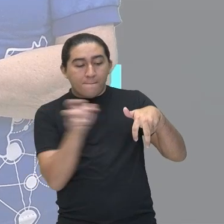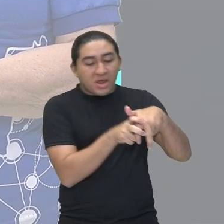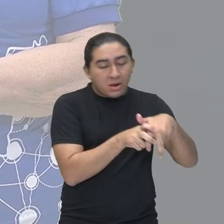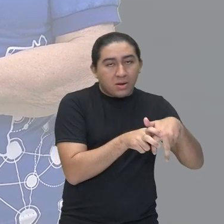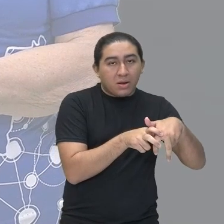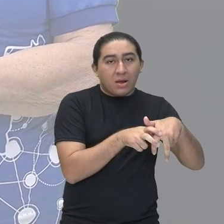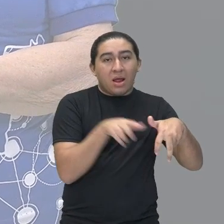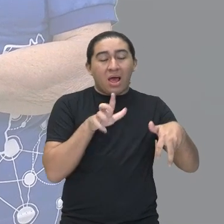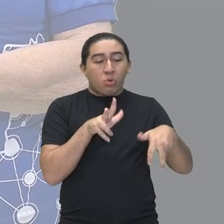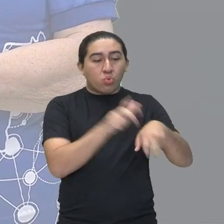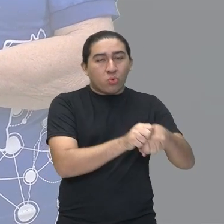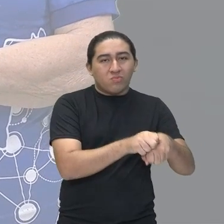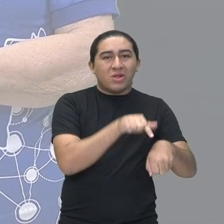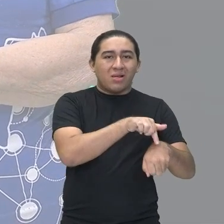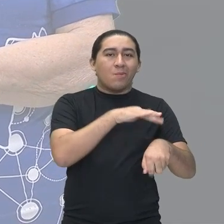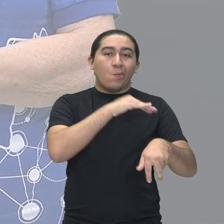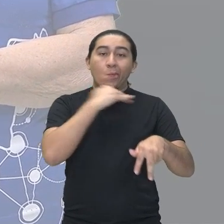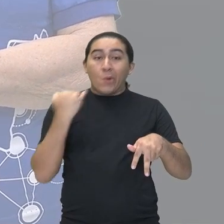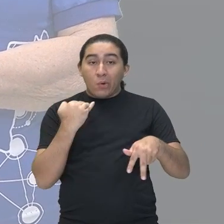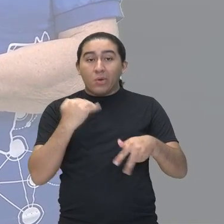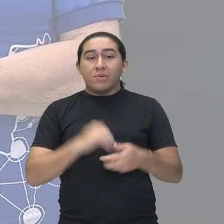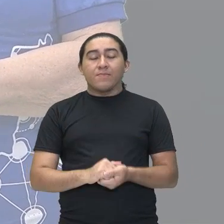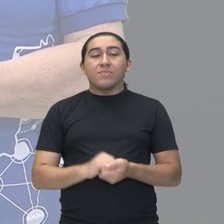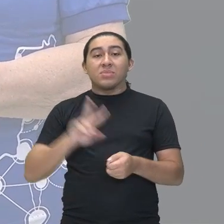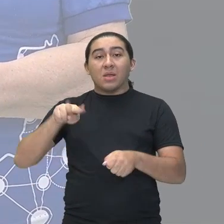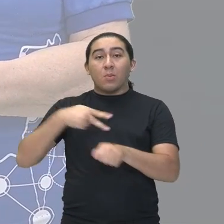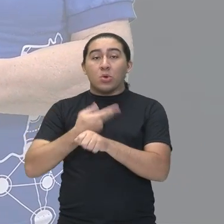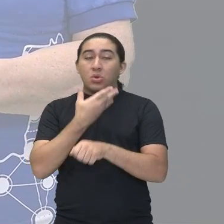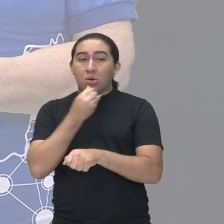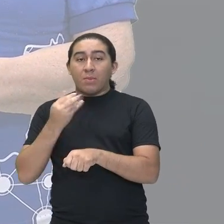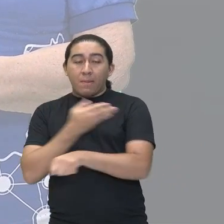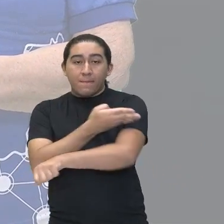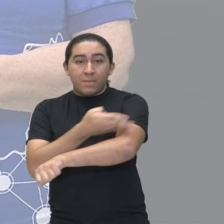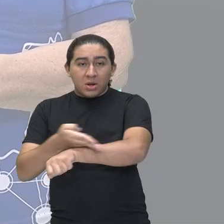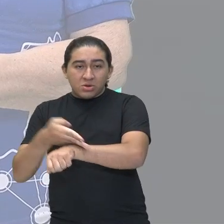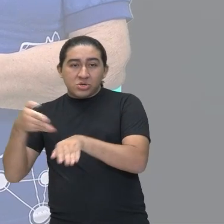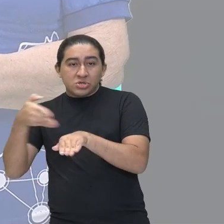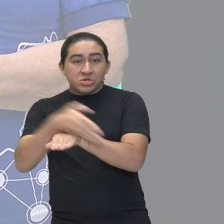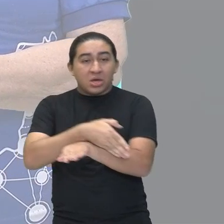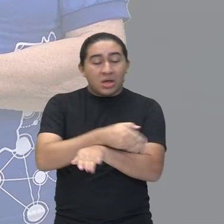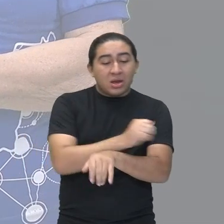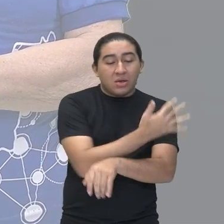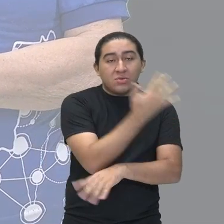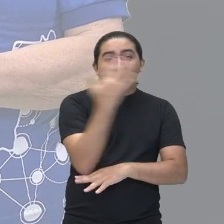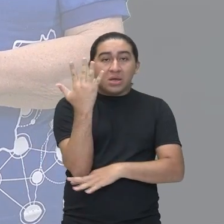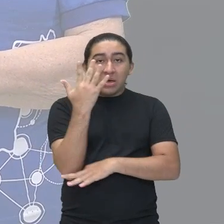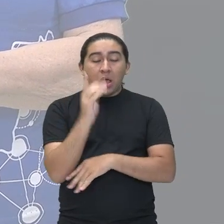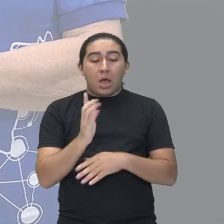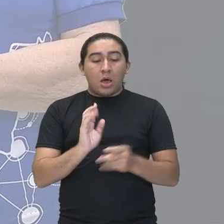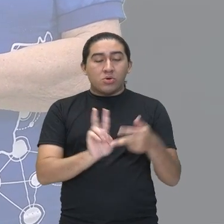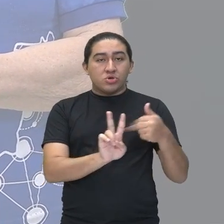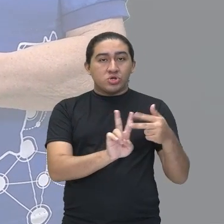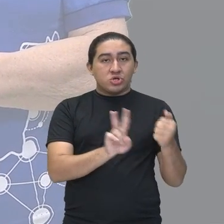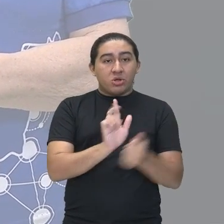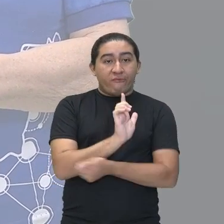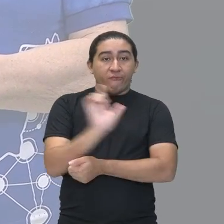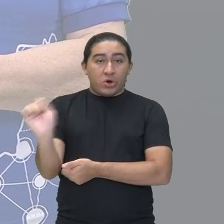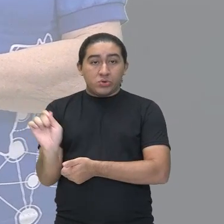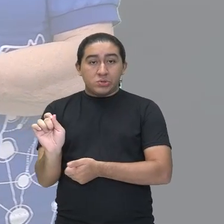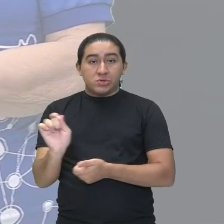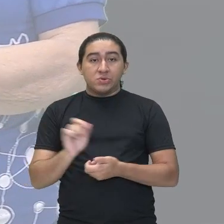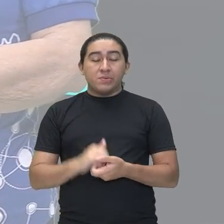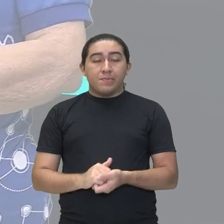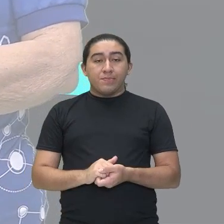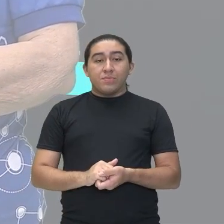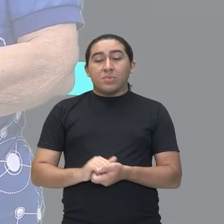morre. Enquanto isso, os brancos chegam à aldeia e os indígenas fogem. E o canto